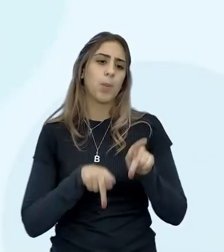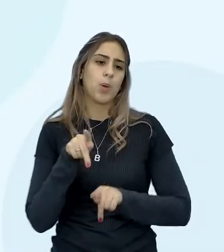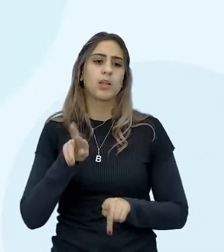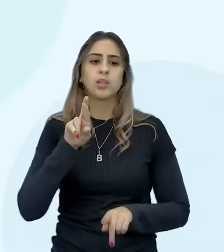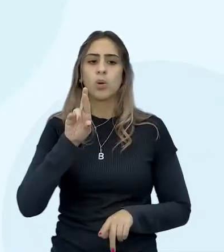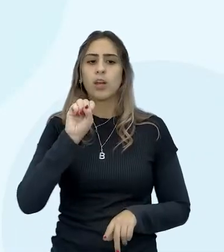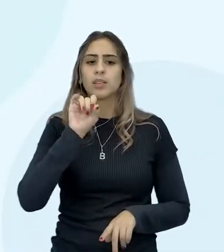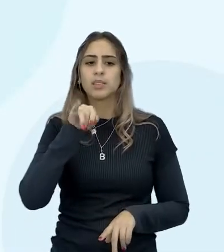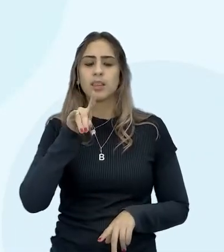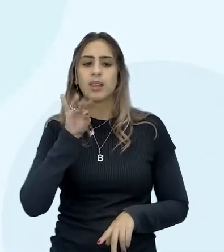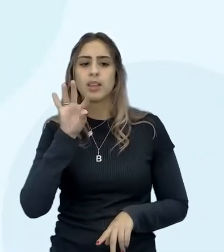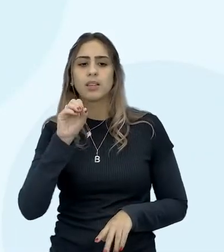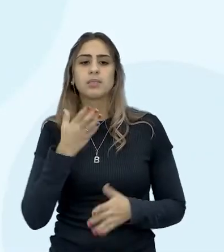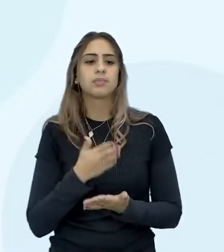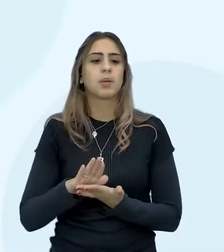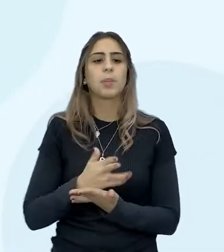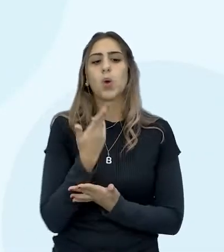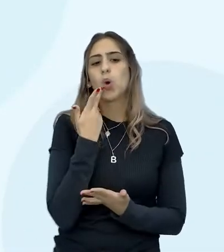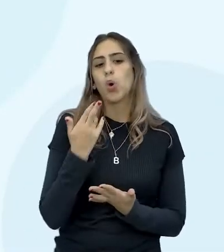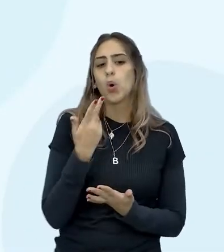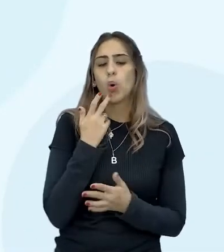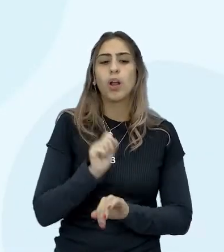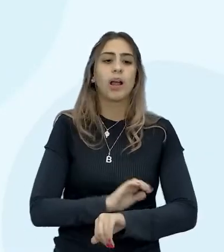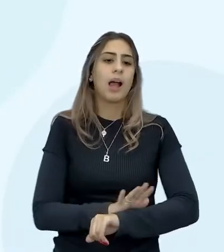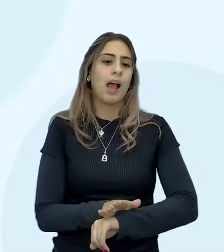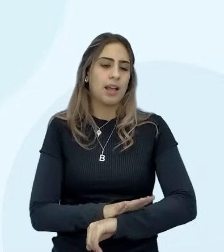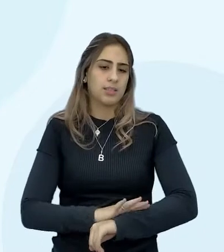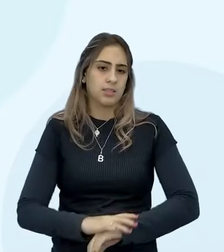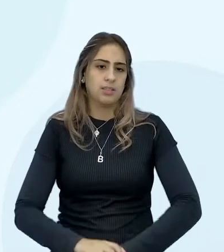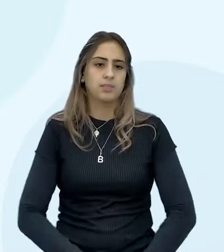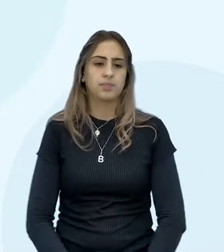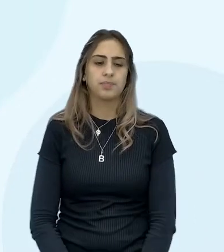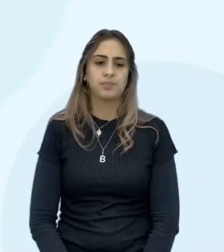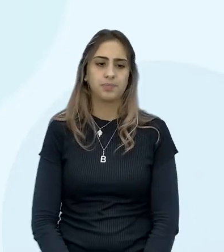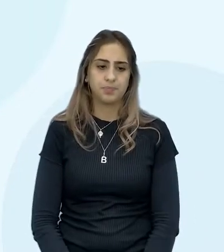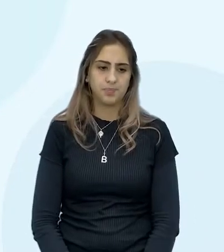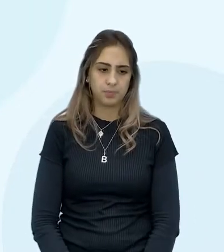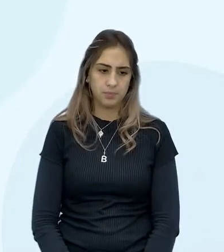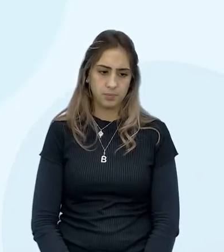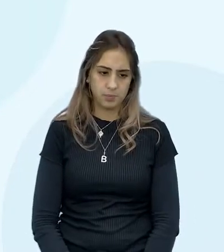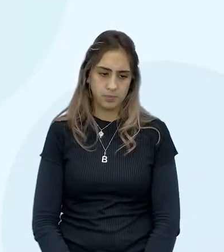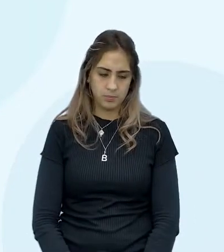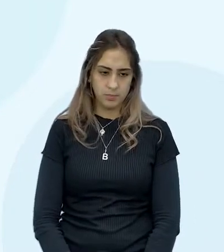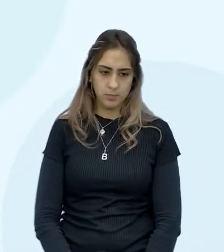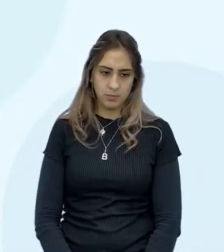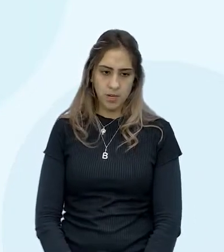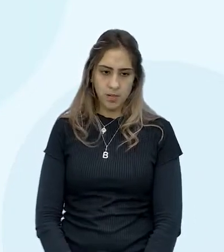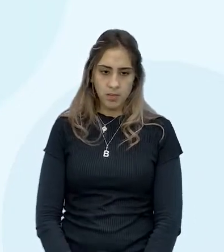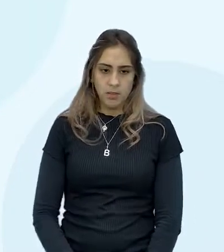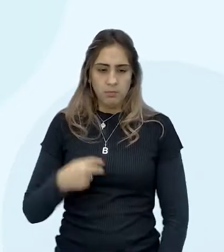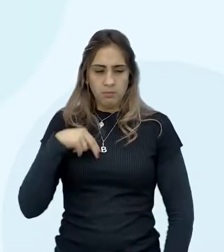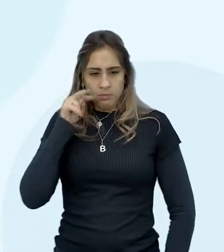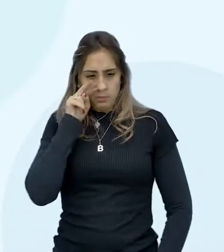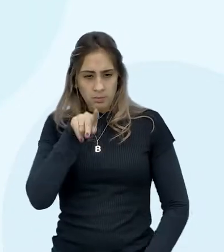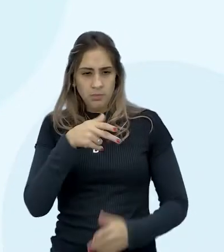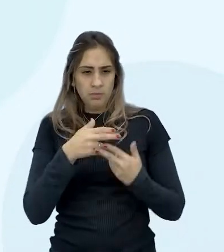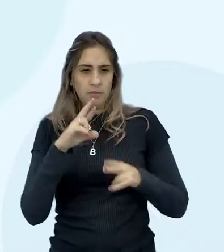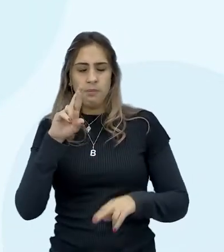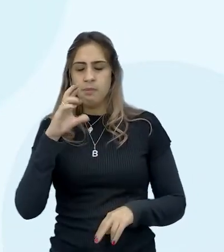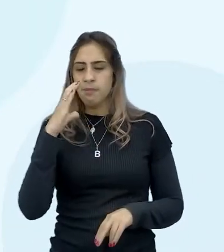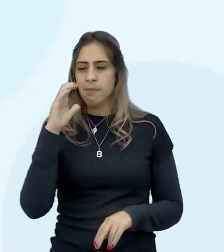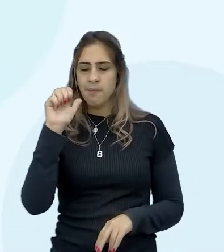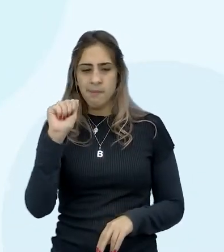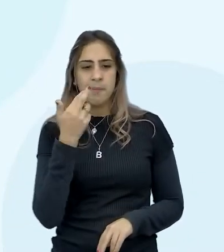né, separada aí por cor ou raça. Em alguns lugares a gente ainda vê essa terminologia raça, né, ou